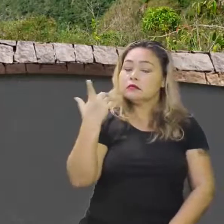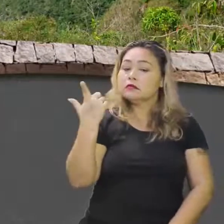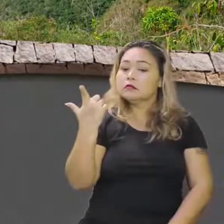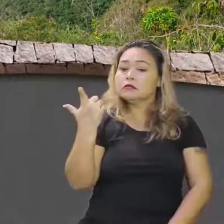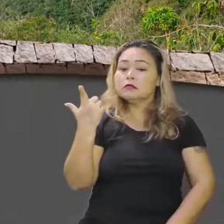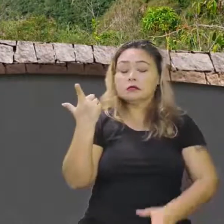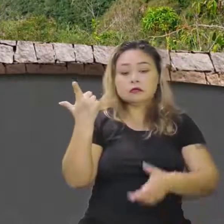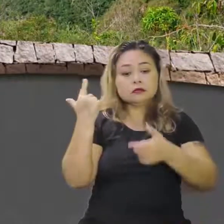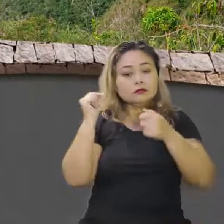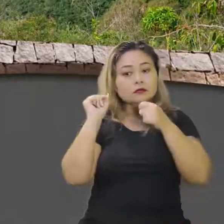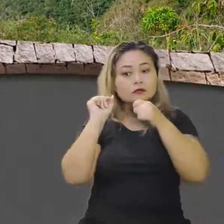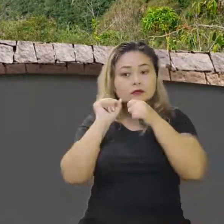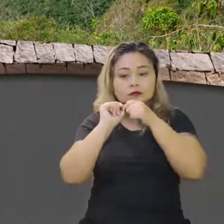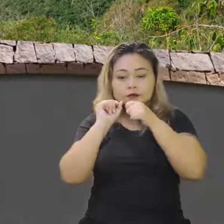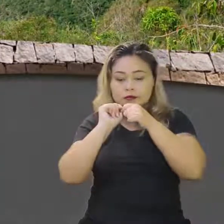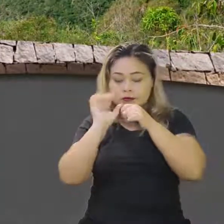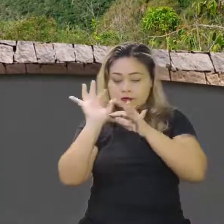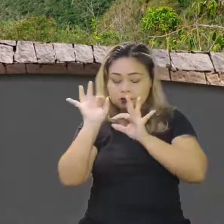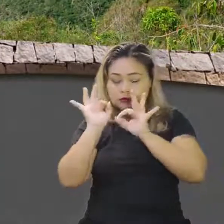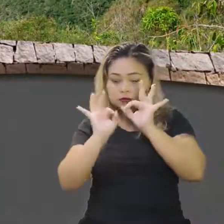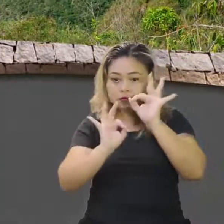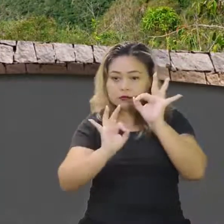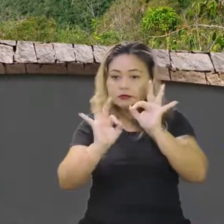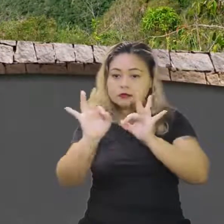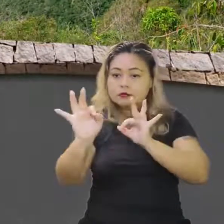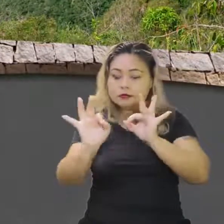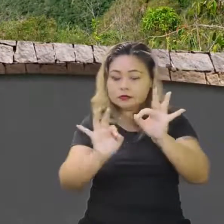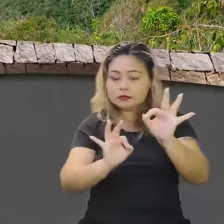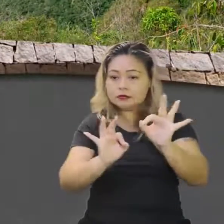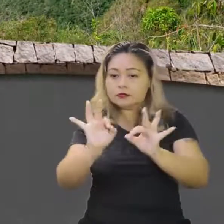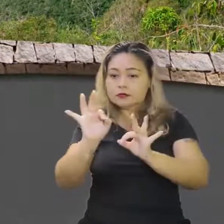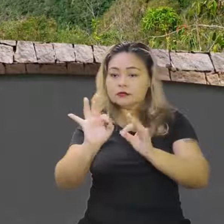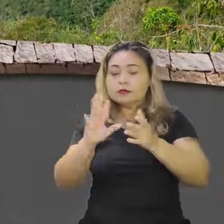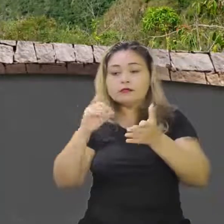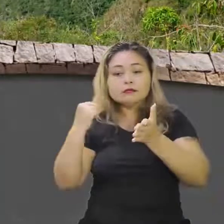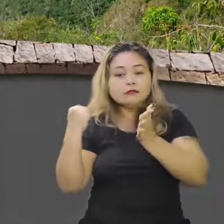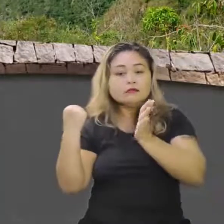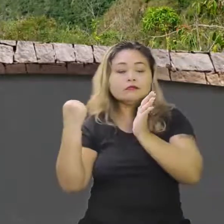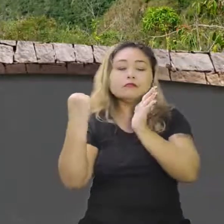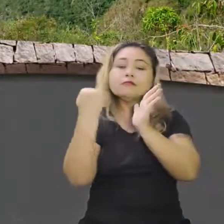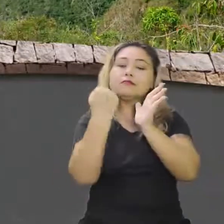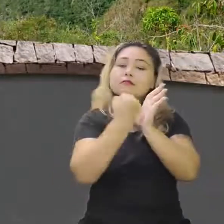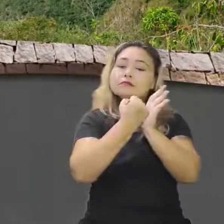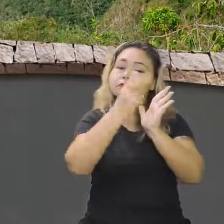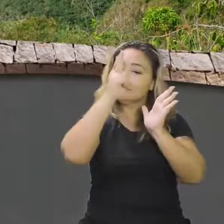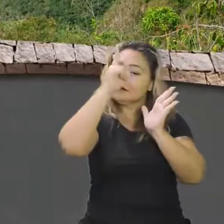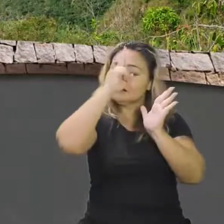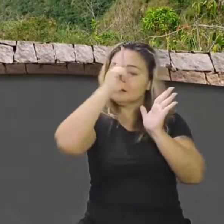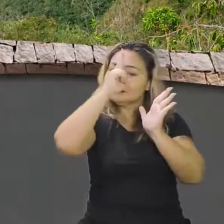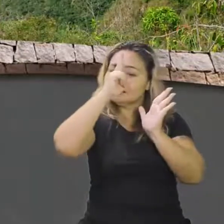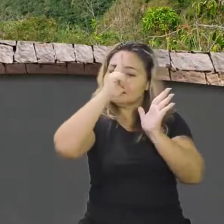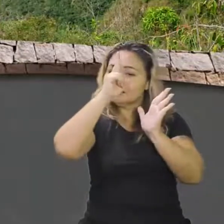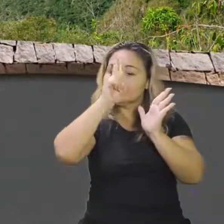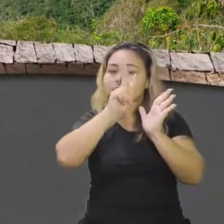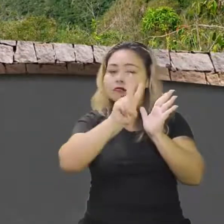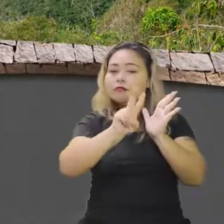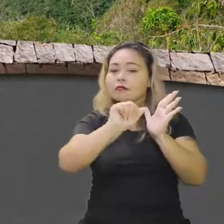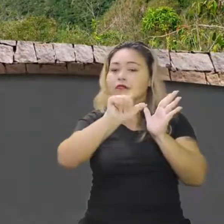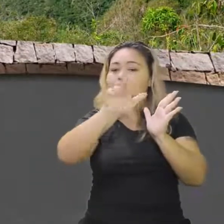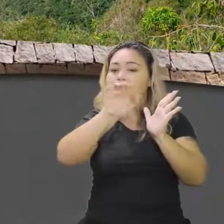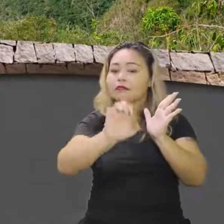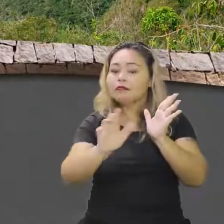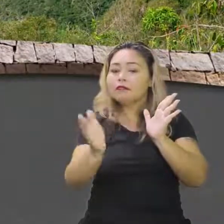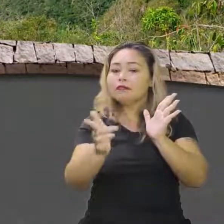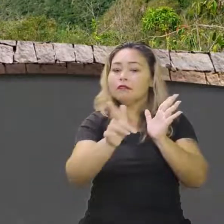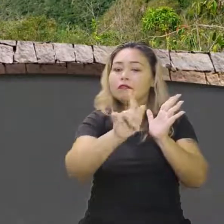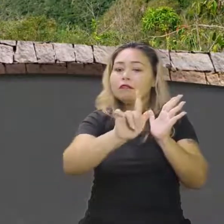construíram uma grande arquitetura, que é um dos grandes símbolos históricos do Vale do Guaporé, que está dentro do